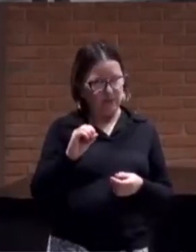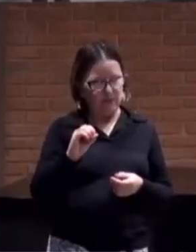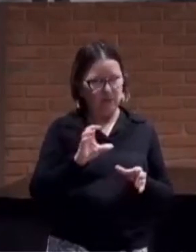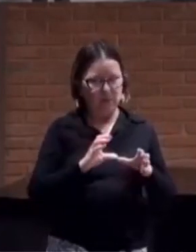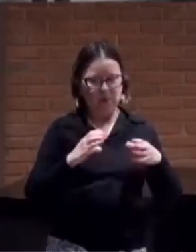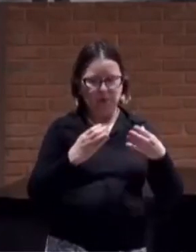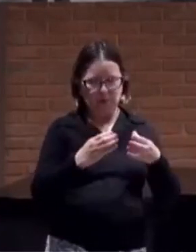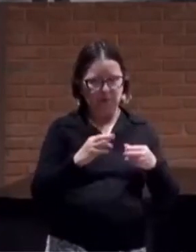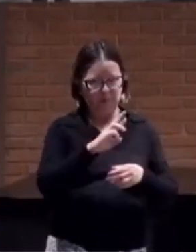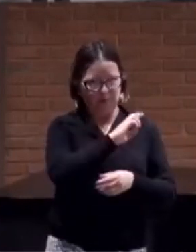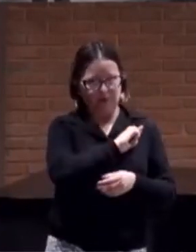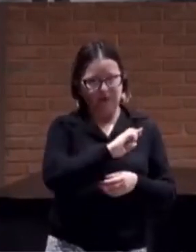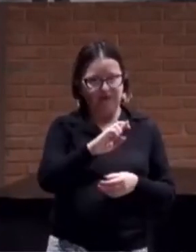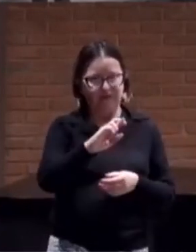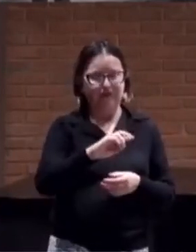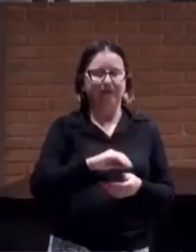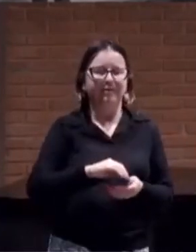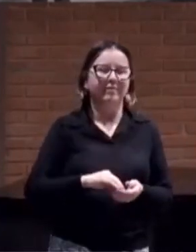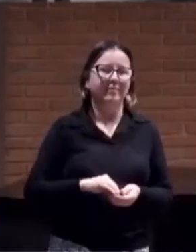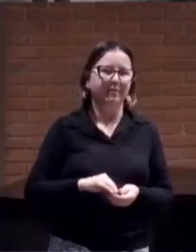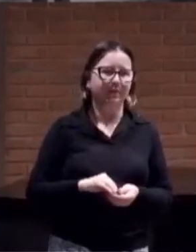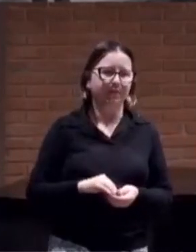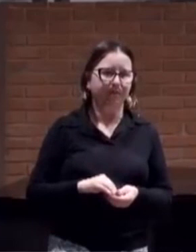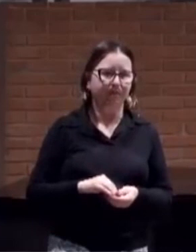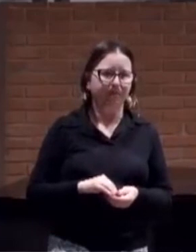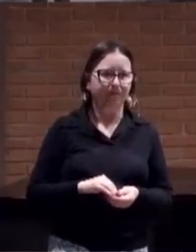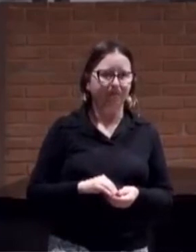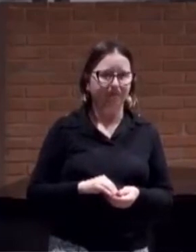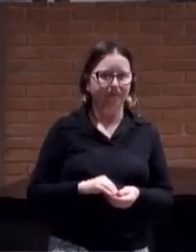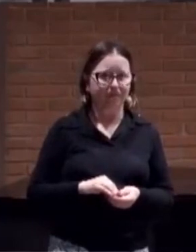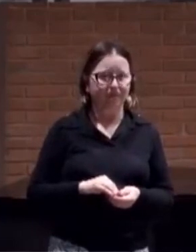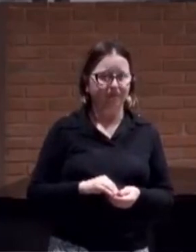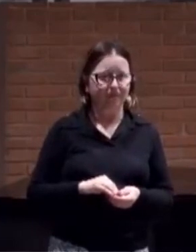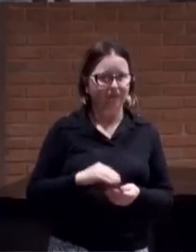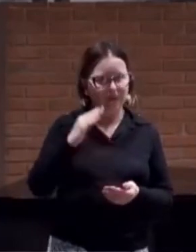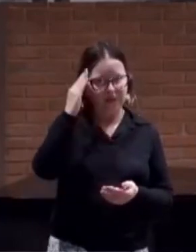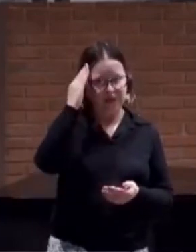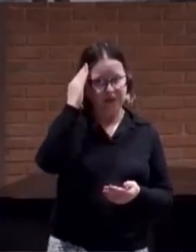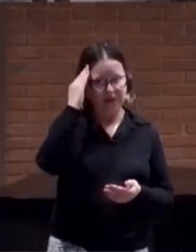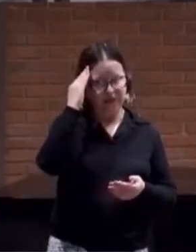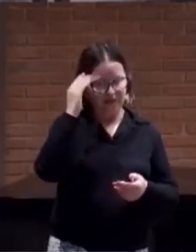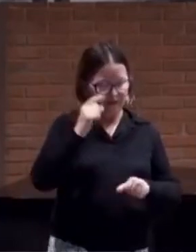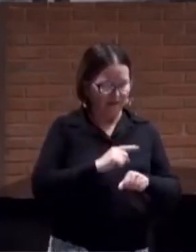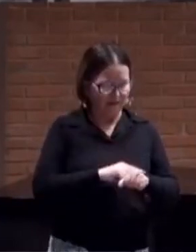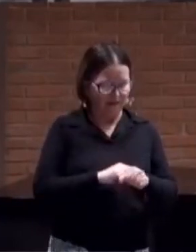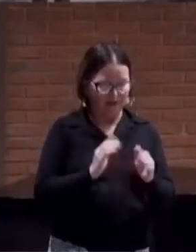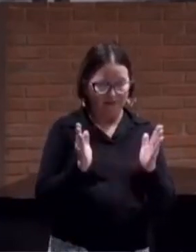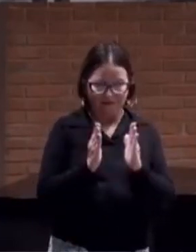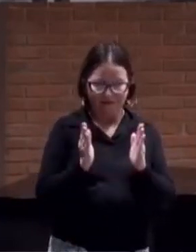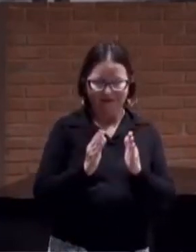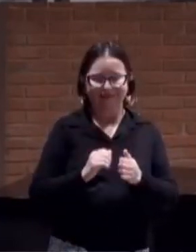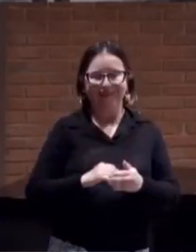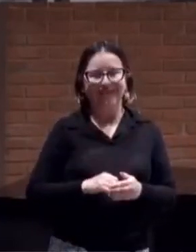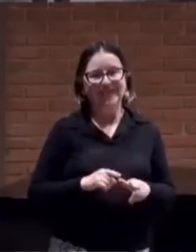da religião. Eu sei que eu não vou poder andar muito, mas a gente vai, pelo